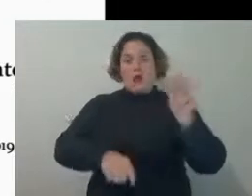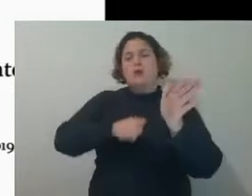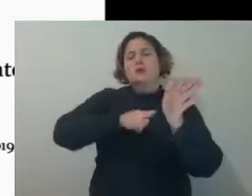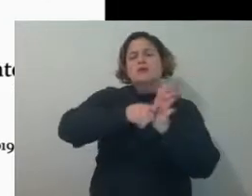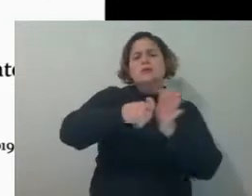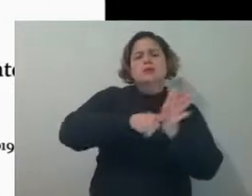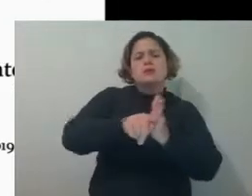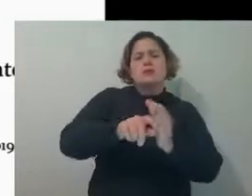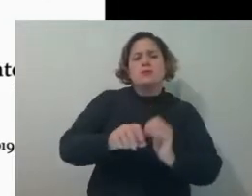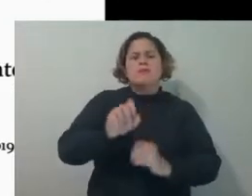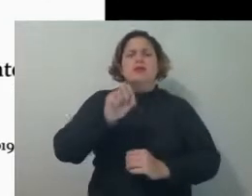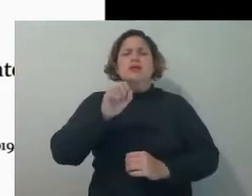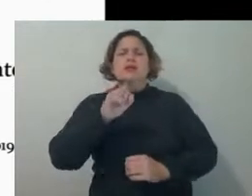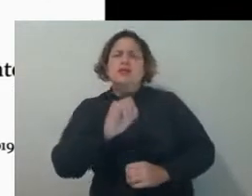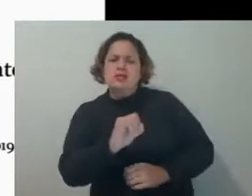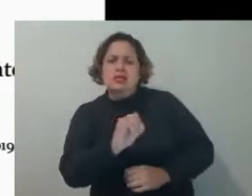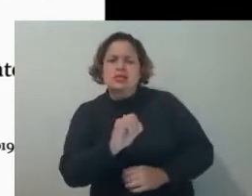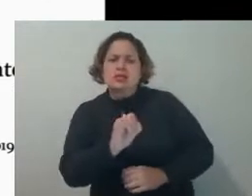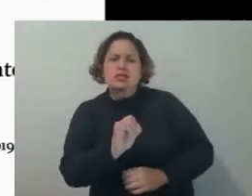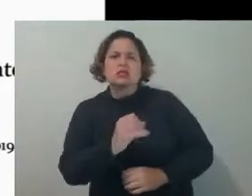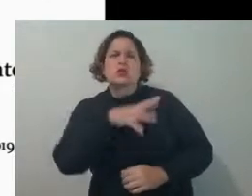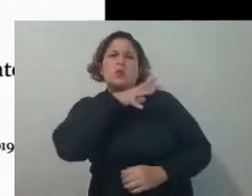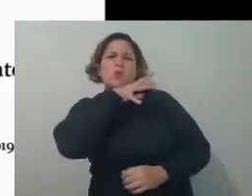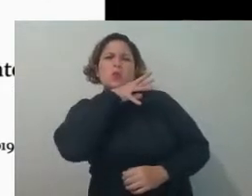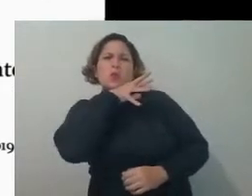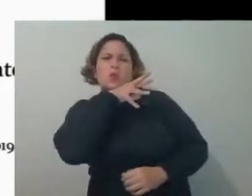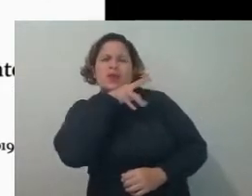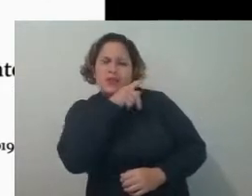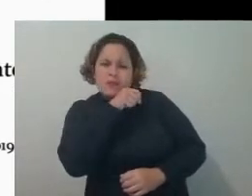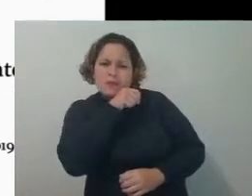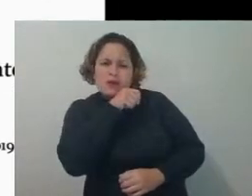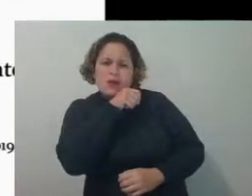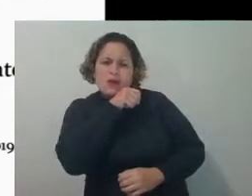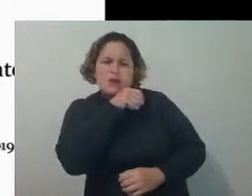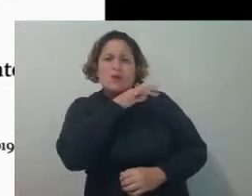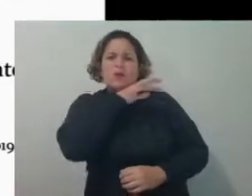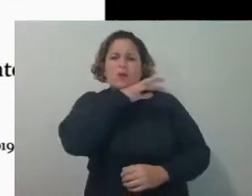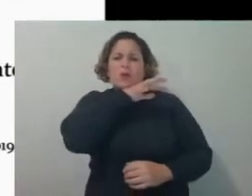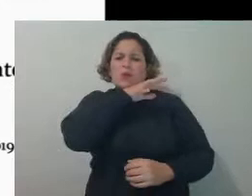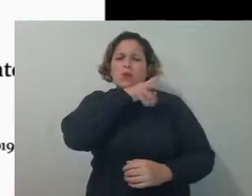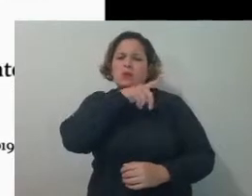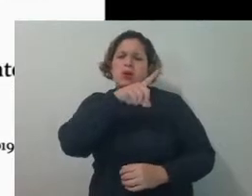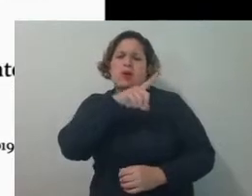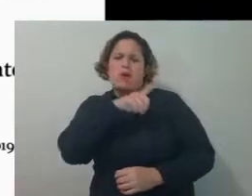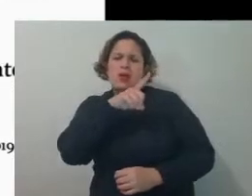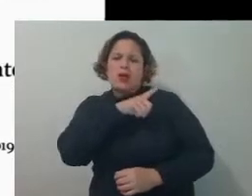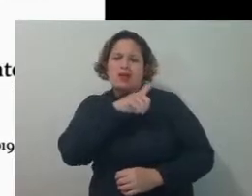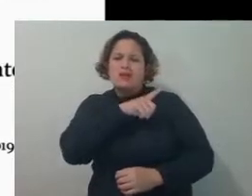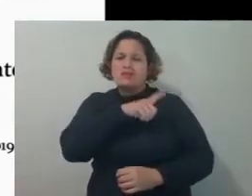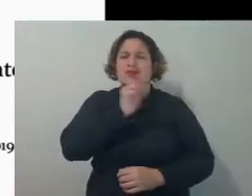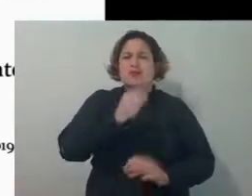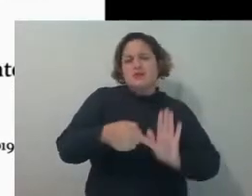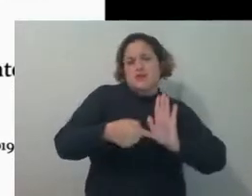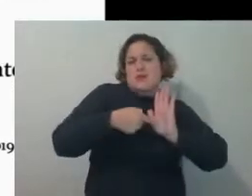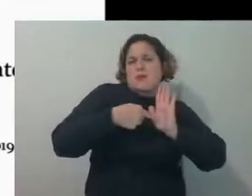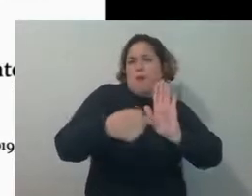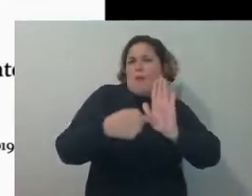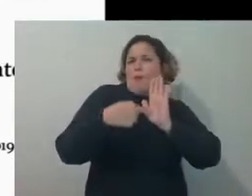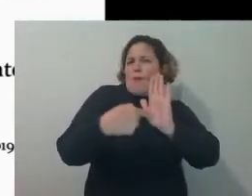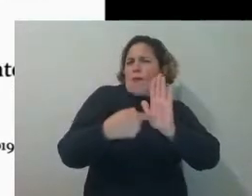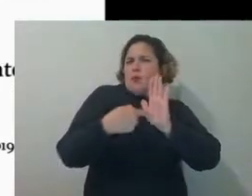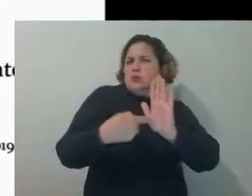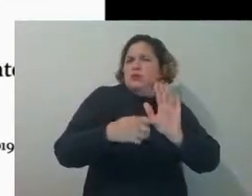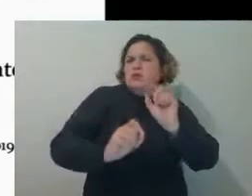estado afetivo, quais os estados afetivos que esse animal provavelmente